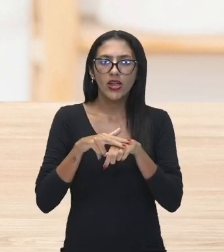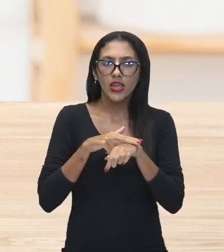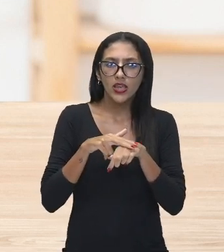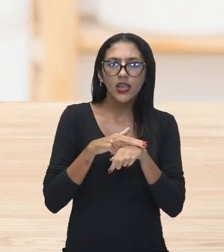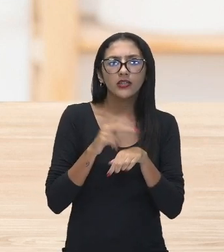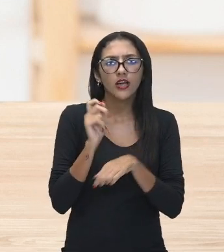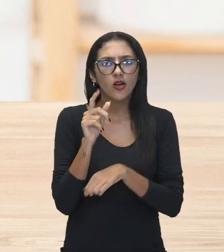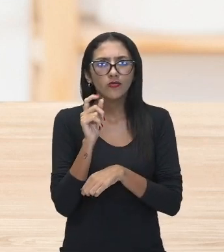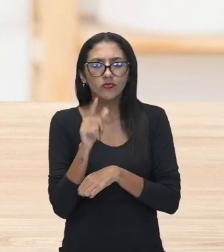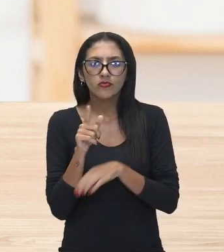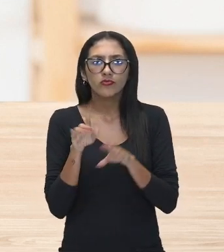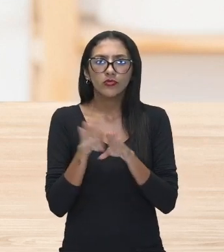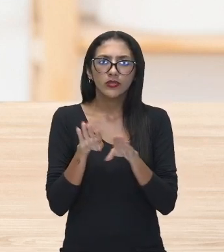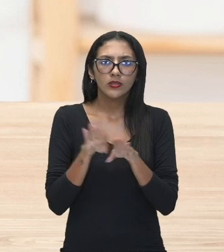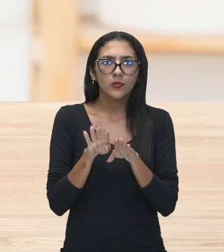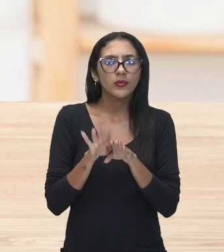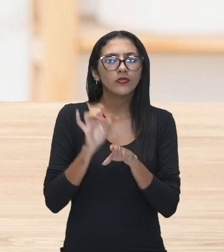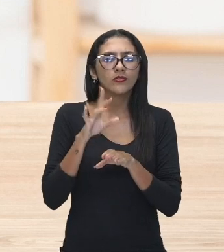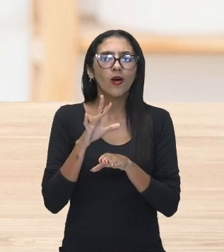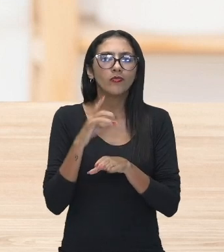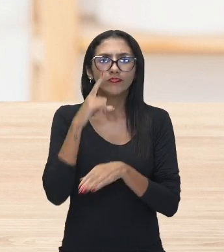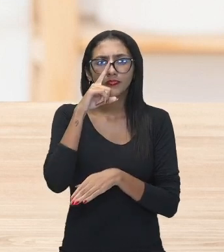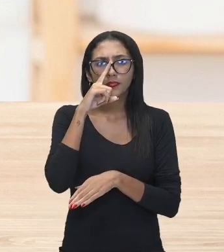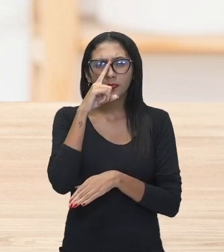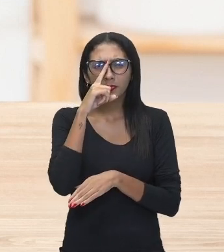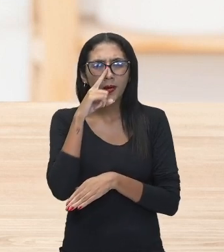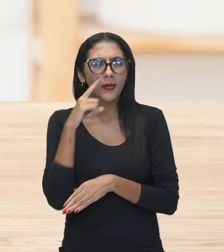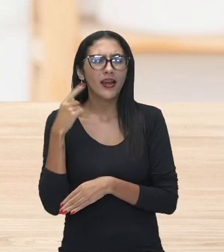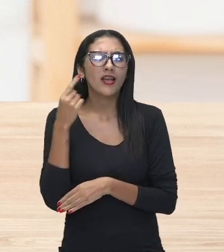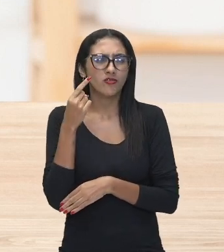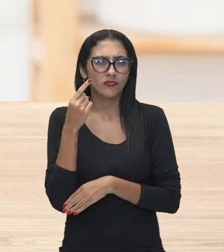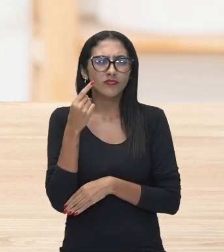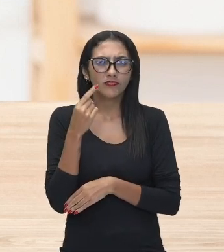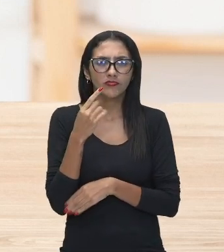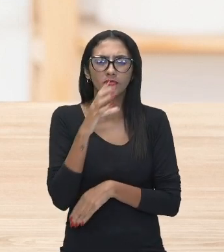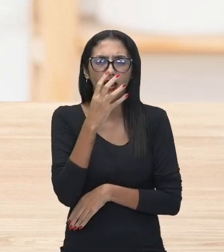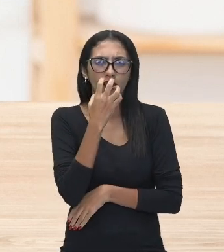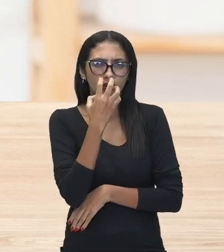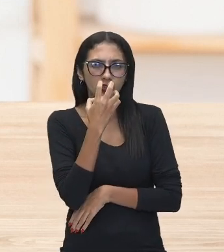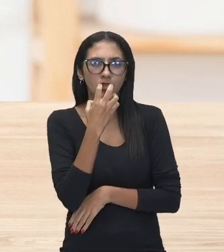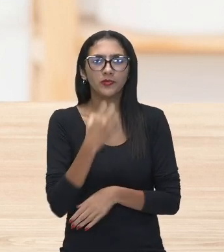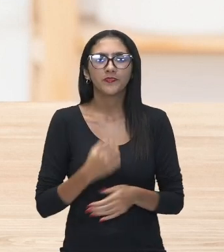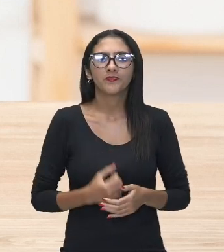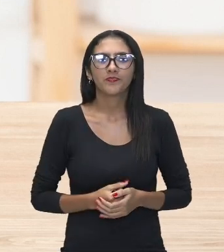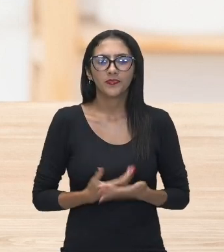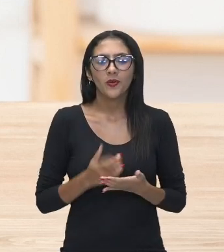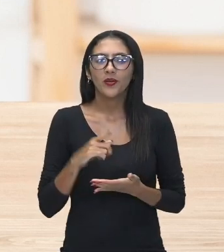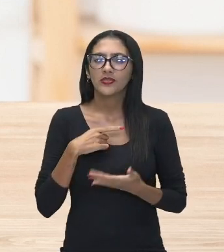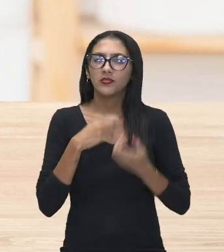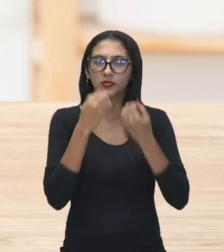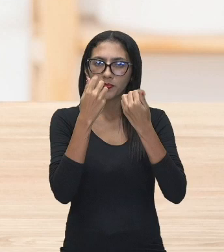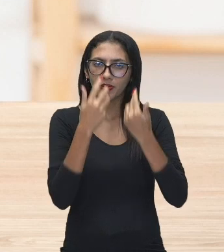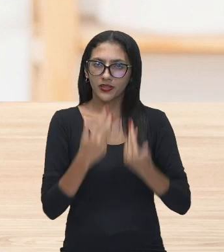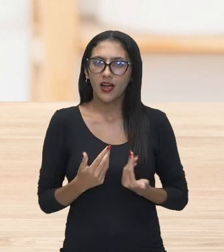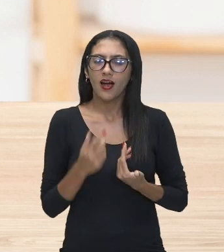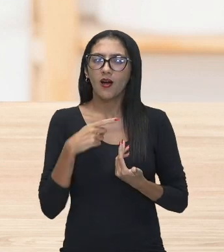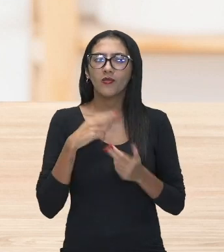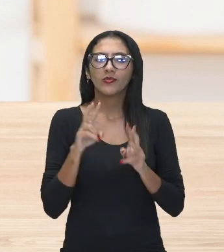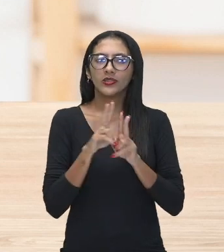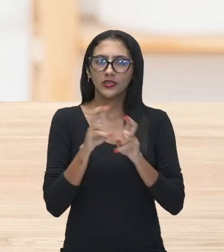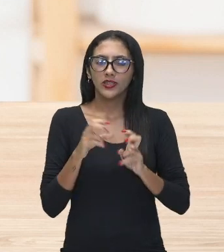acaba refletindo apenas o amarelo alaranjado. Então, meus queridos, era isso que eu queria falar para vocês sobre